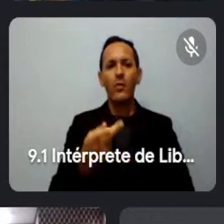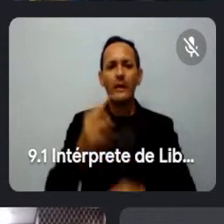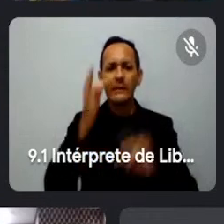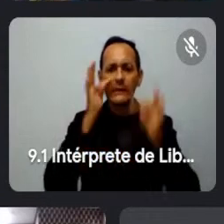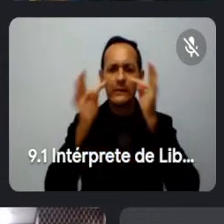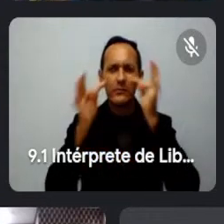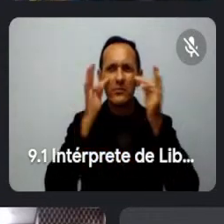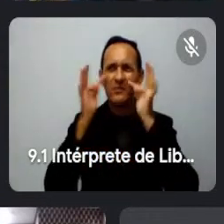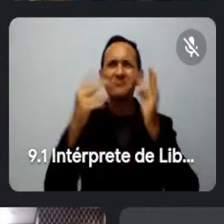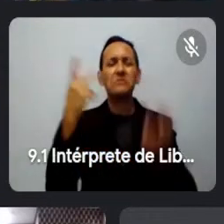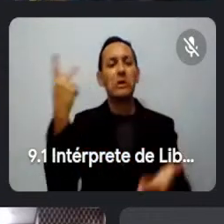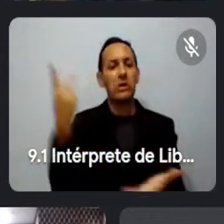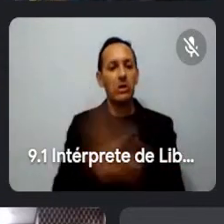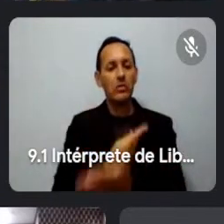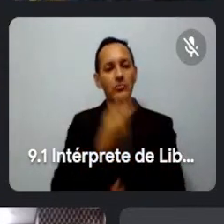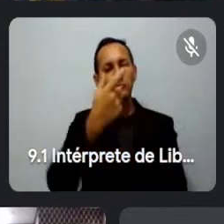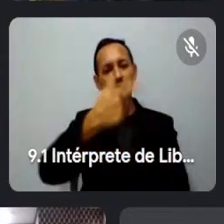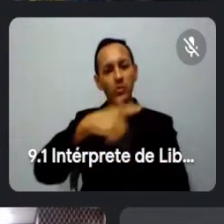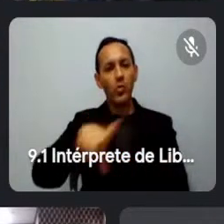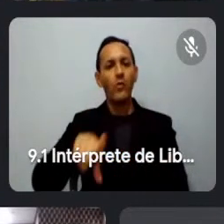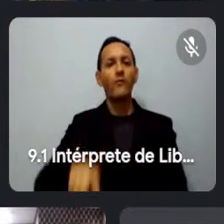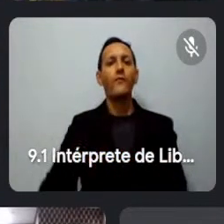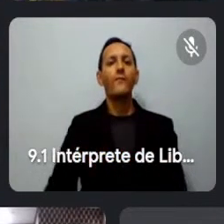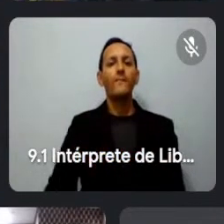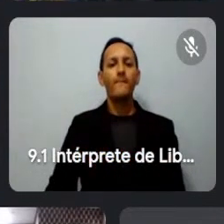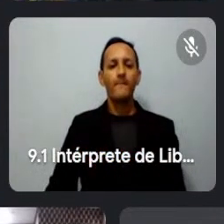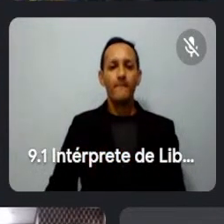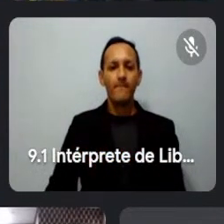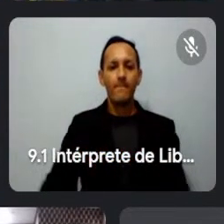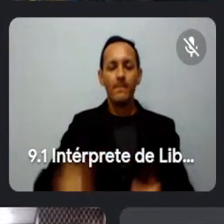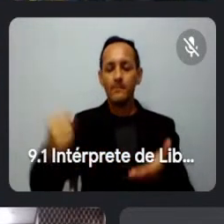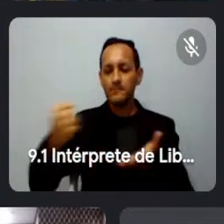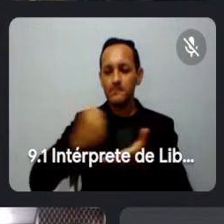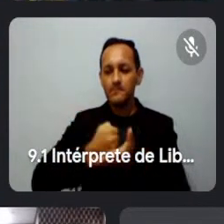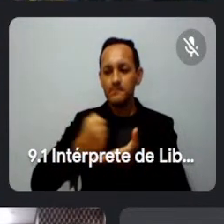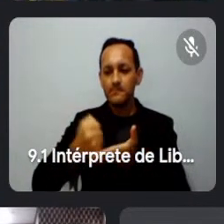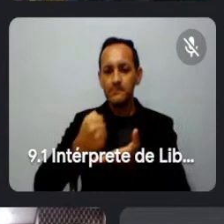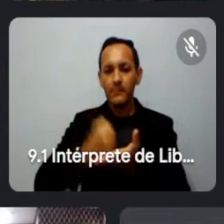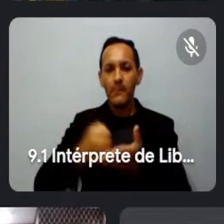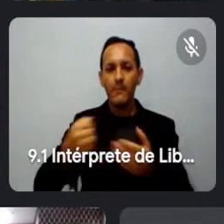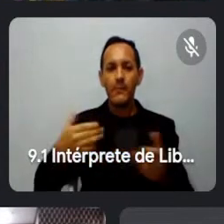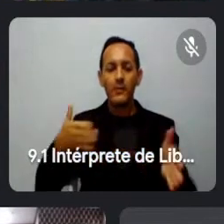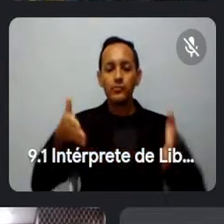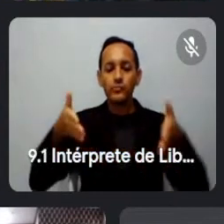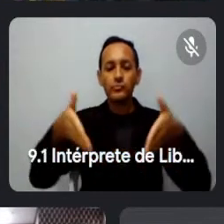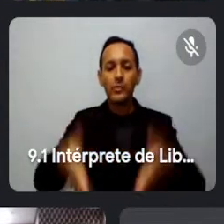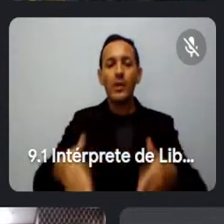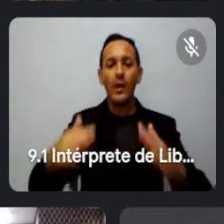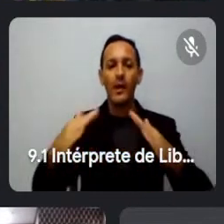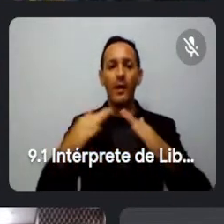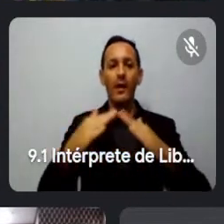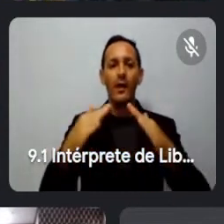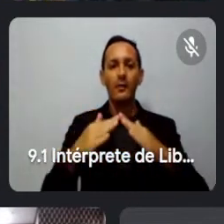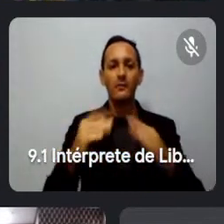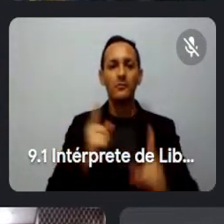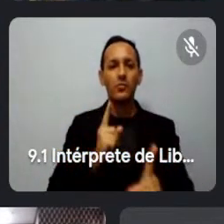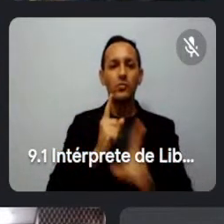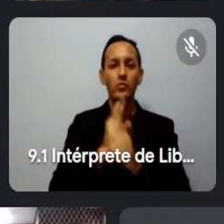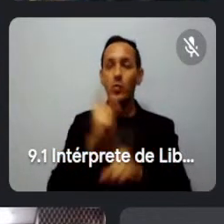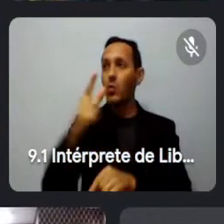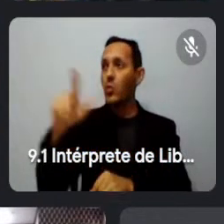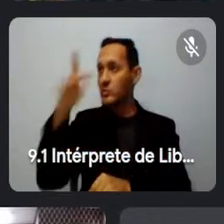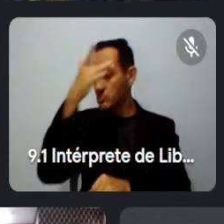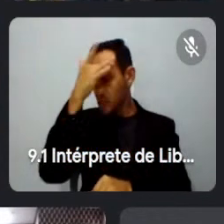contradição na declaração unilateral produzido em cartório Costa que chegando na casa do senhor Jurandir é comprou